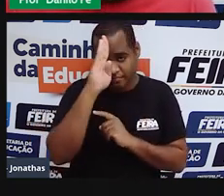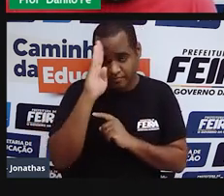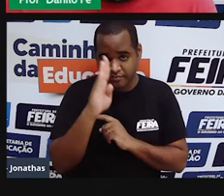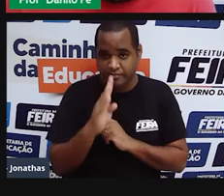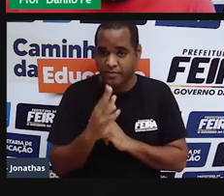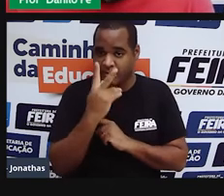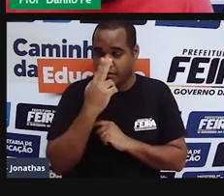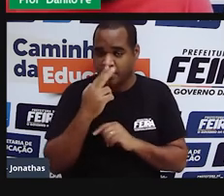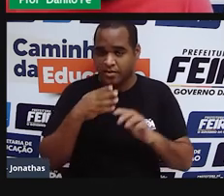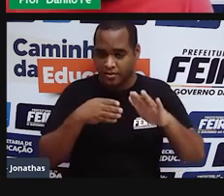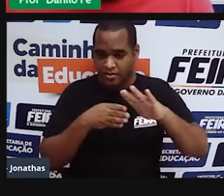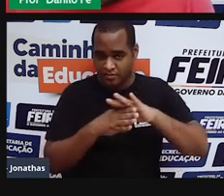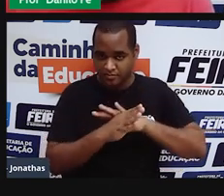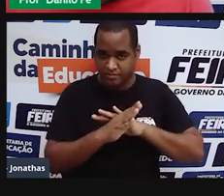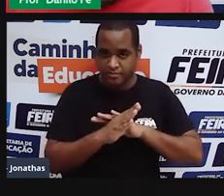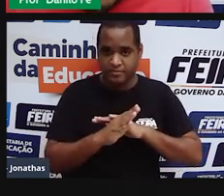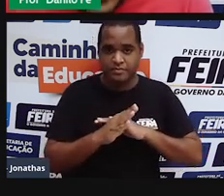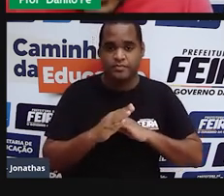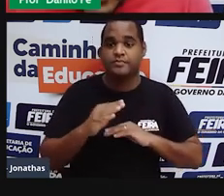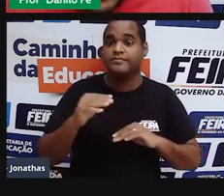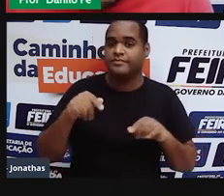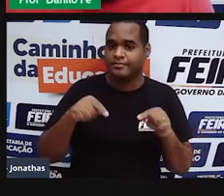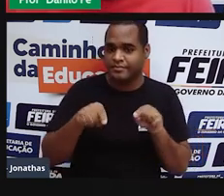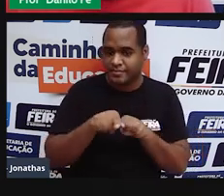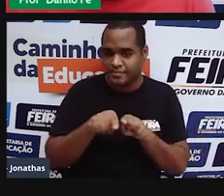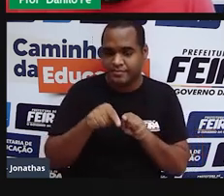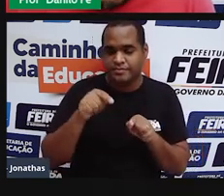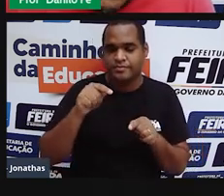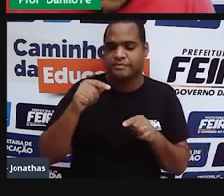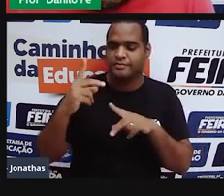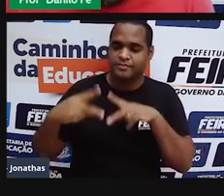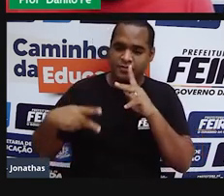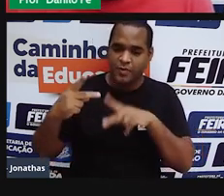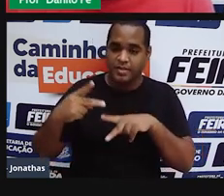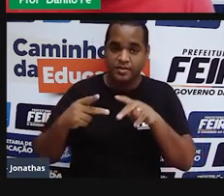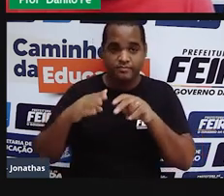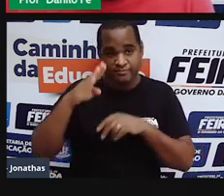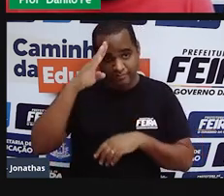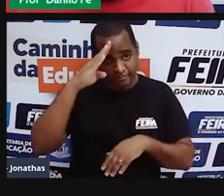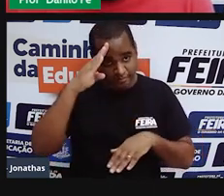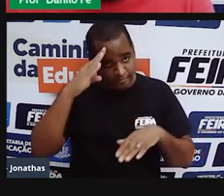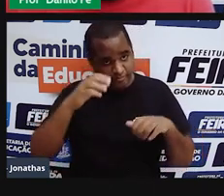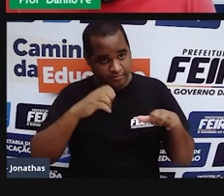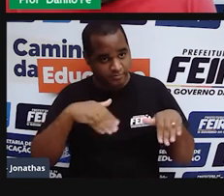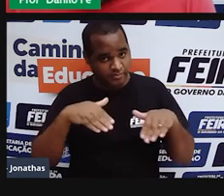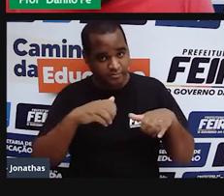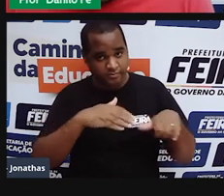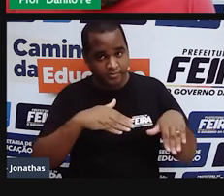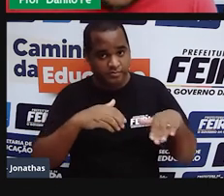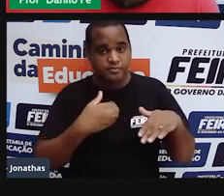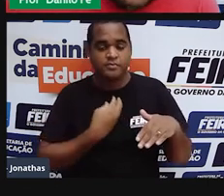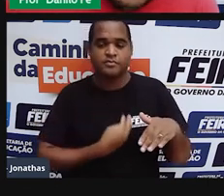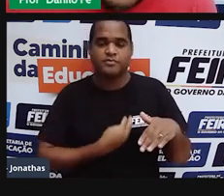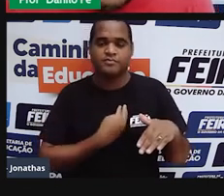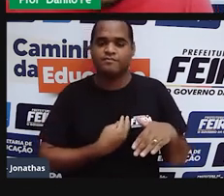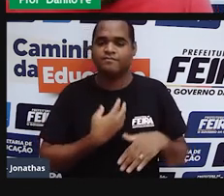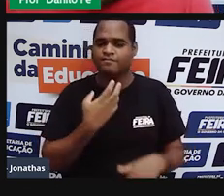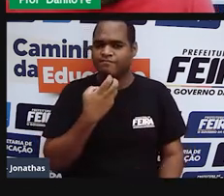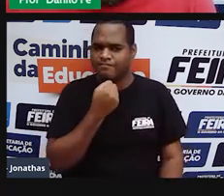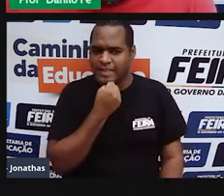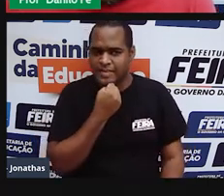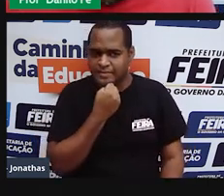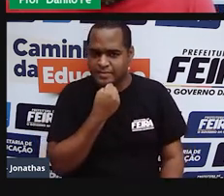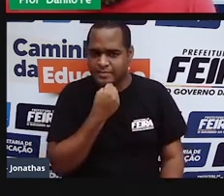a uma intervenção militar na política e os também e acabou a